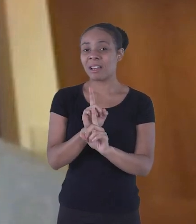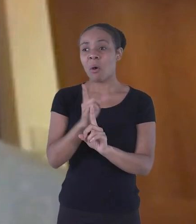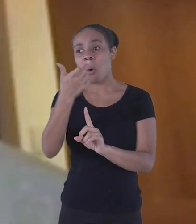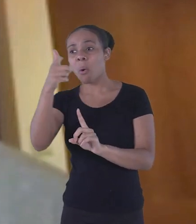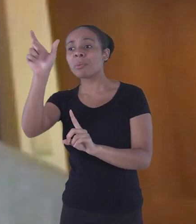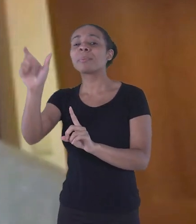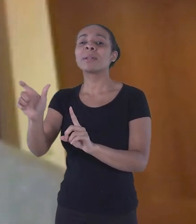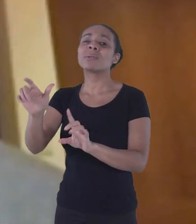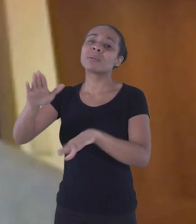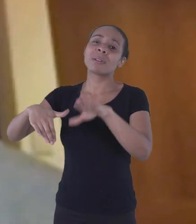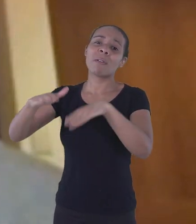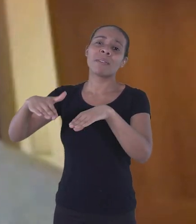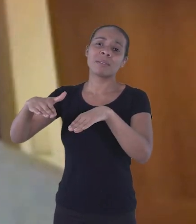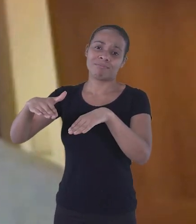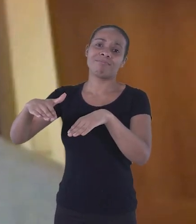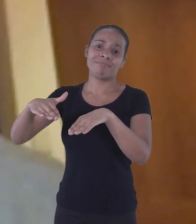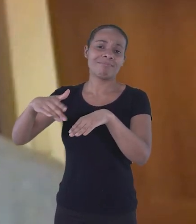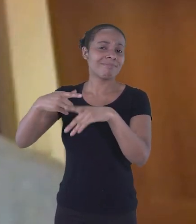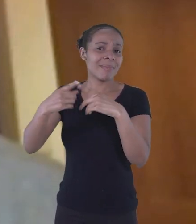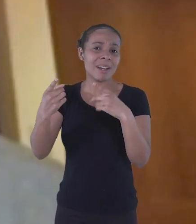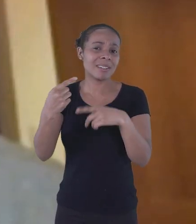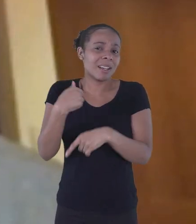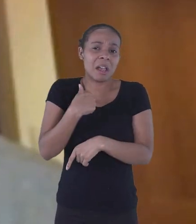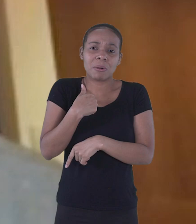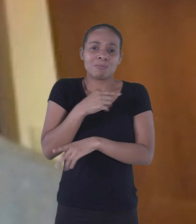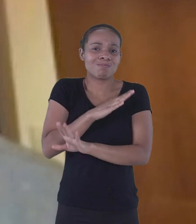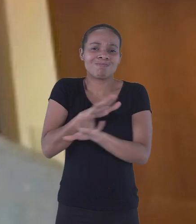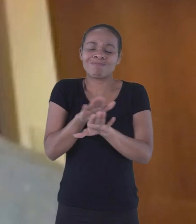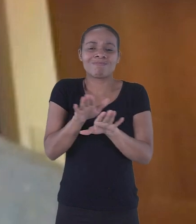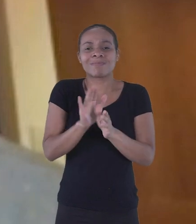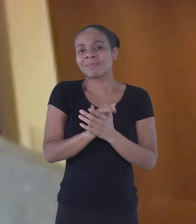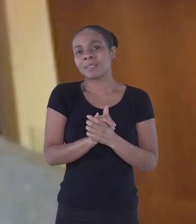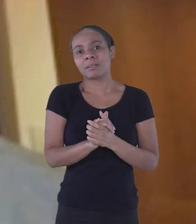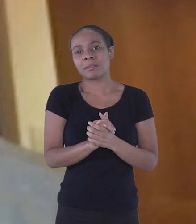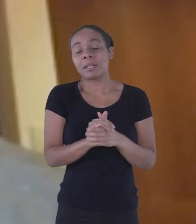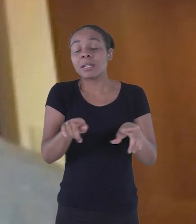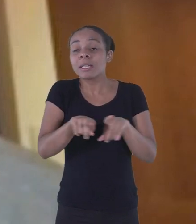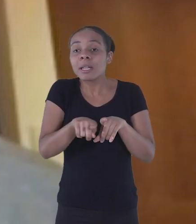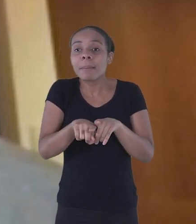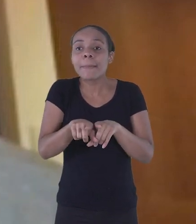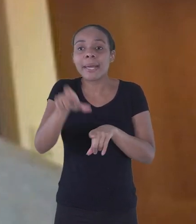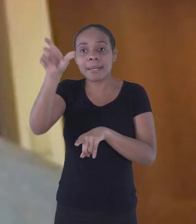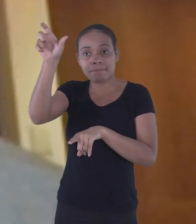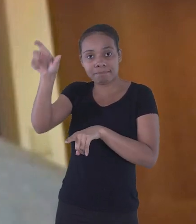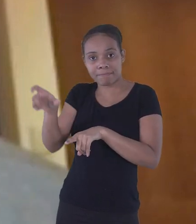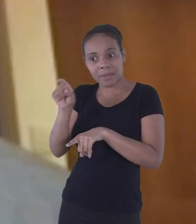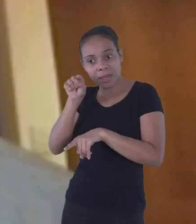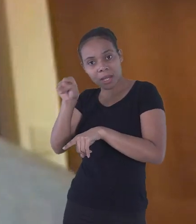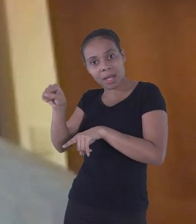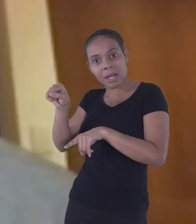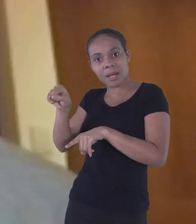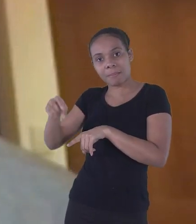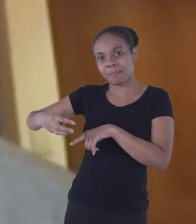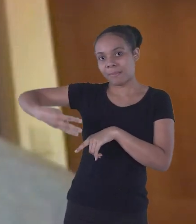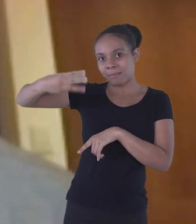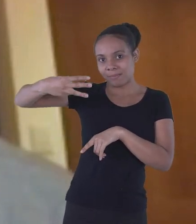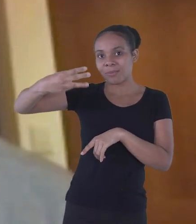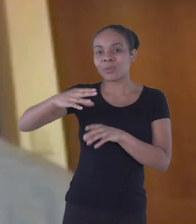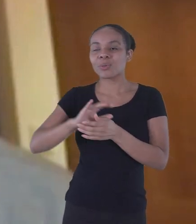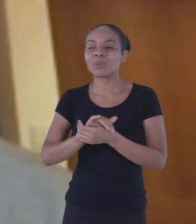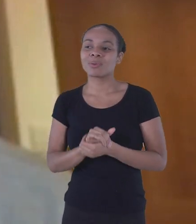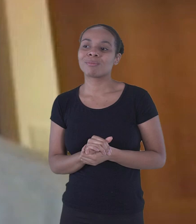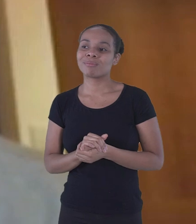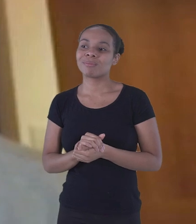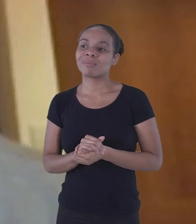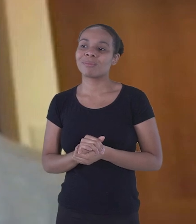E escrevendo na terceira pessoa, eu não sei se eu vou escrever na terceira pessoa algum